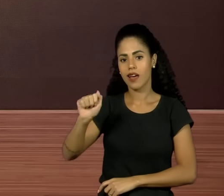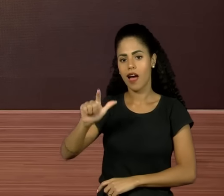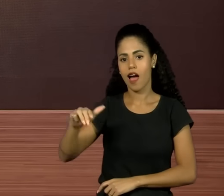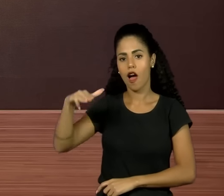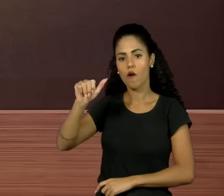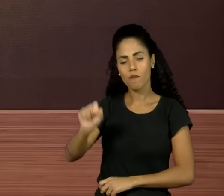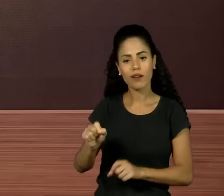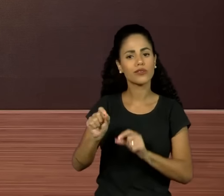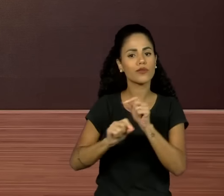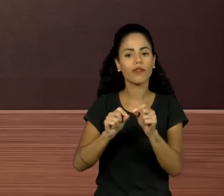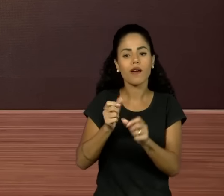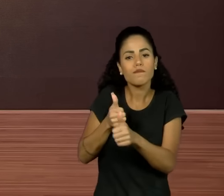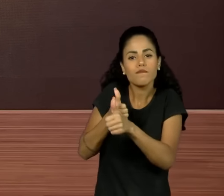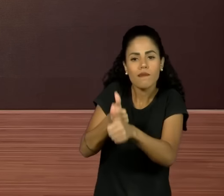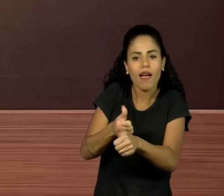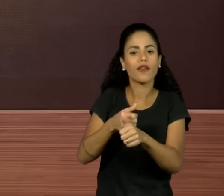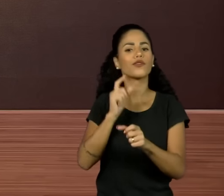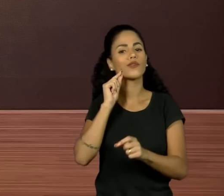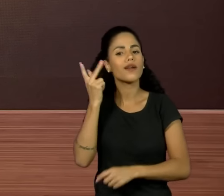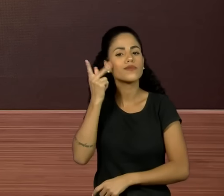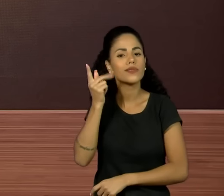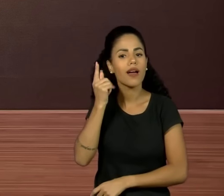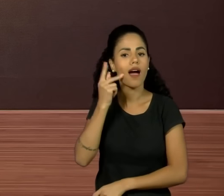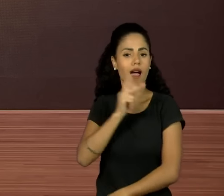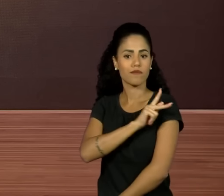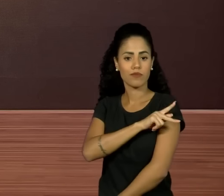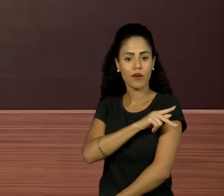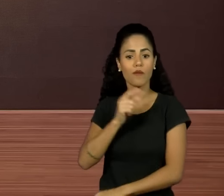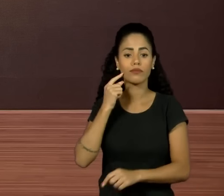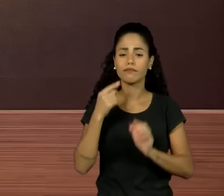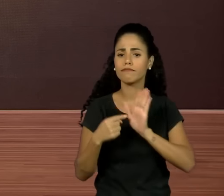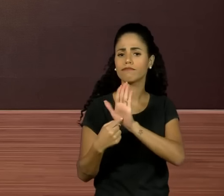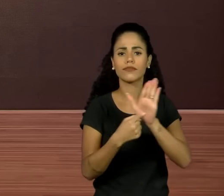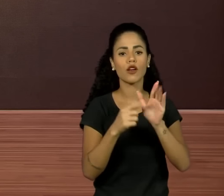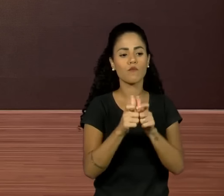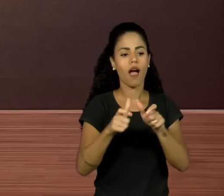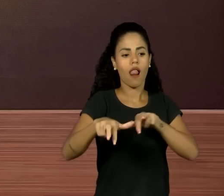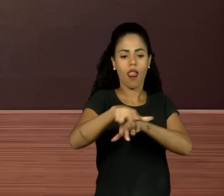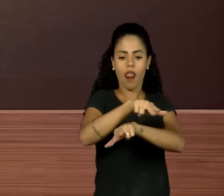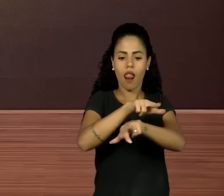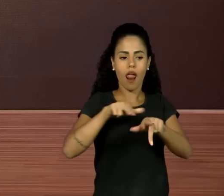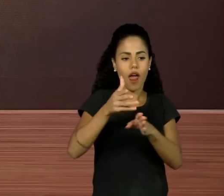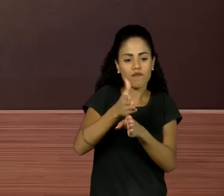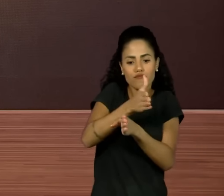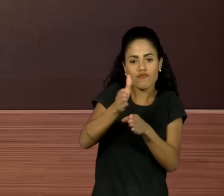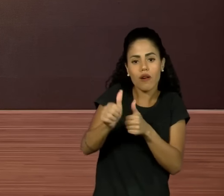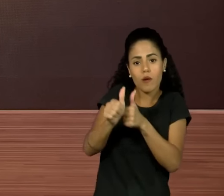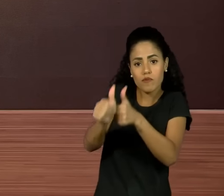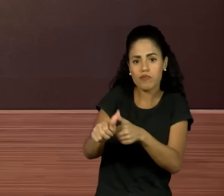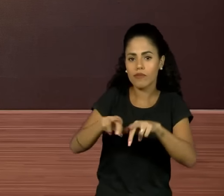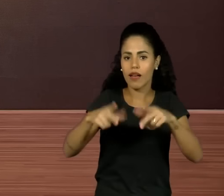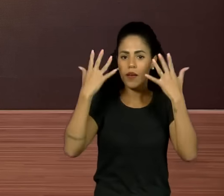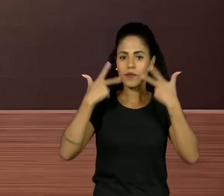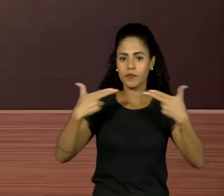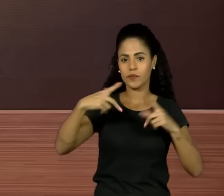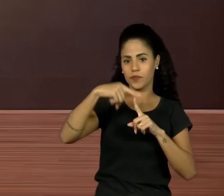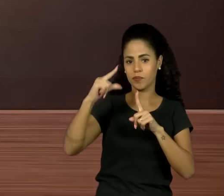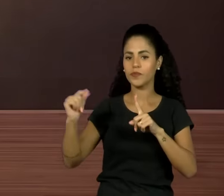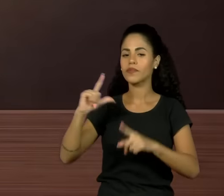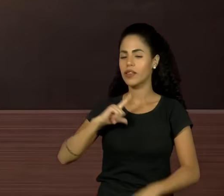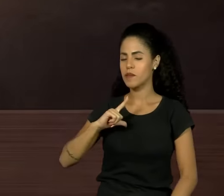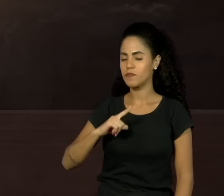a criação de novas reservas particulares para conservar a rica diversidade de plantas e animais.